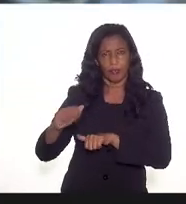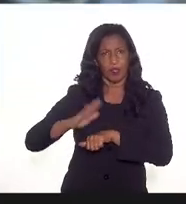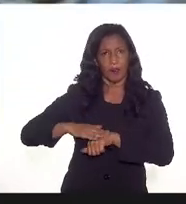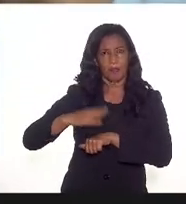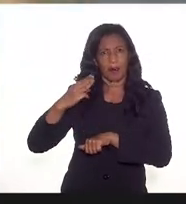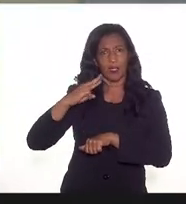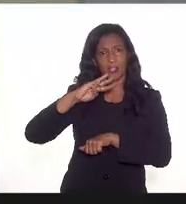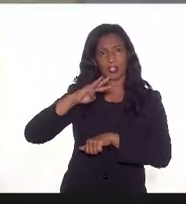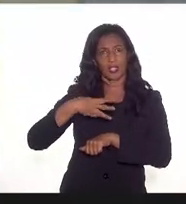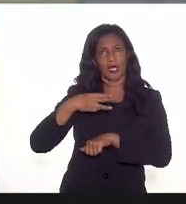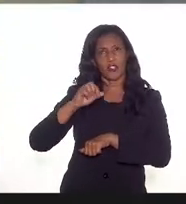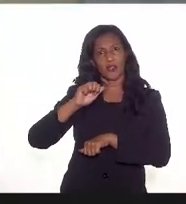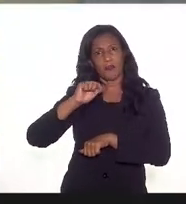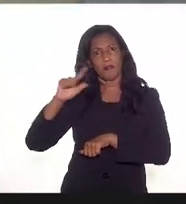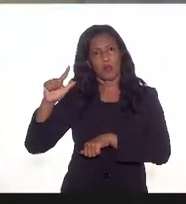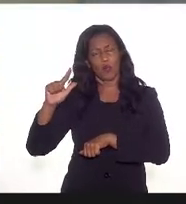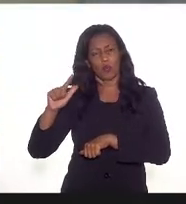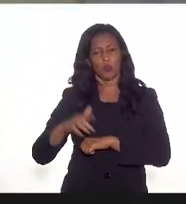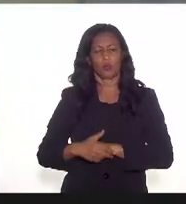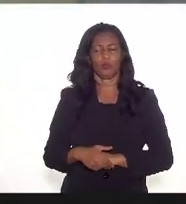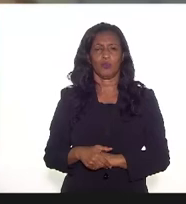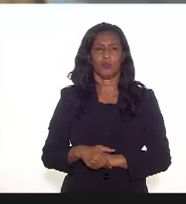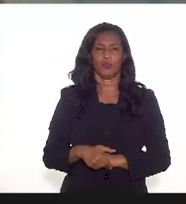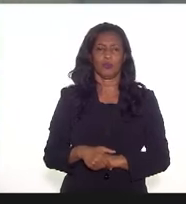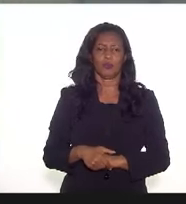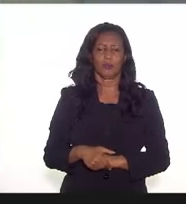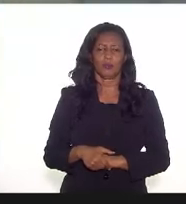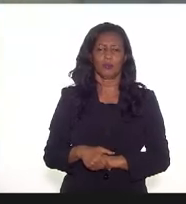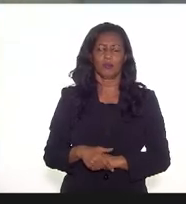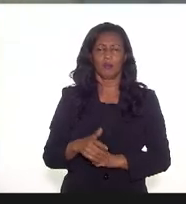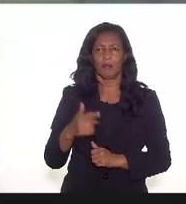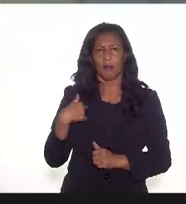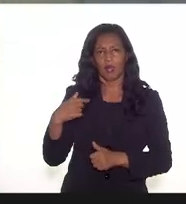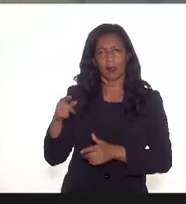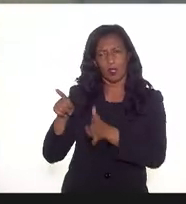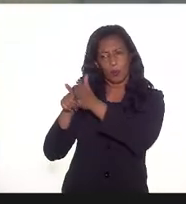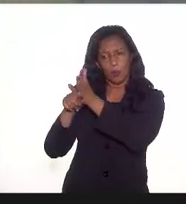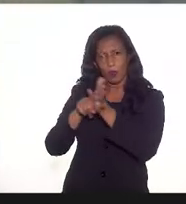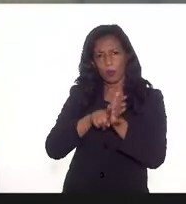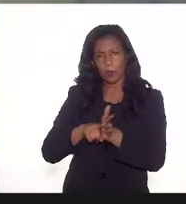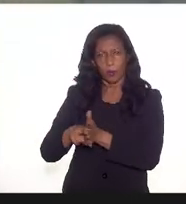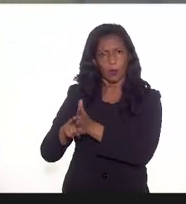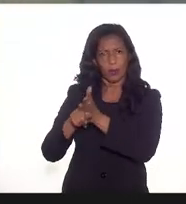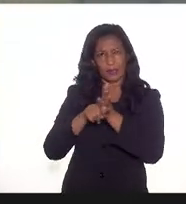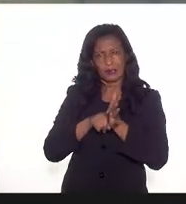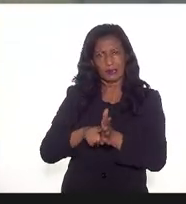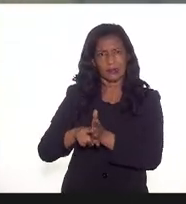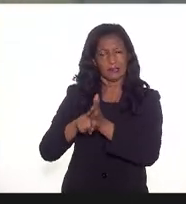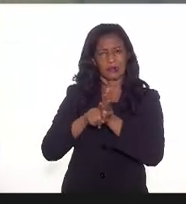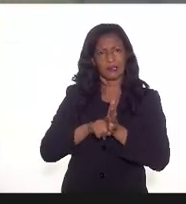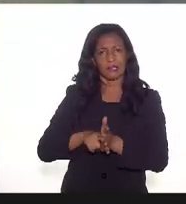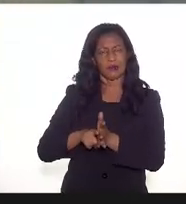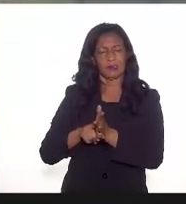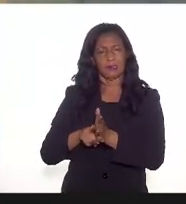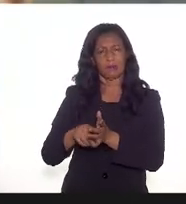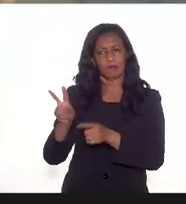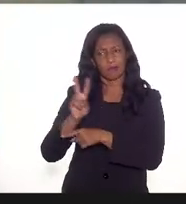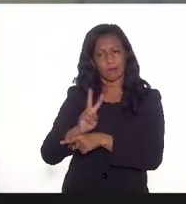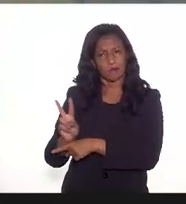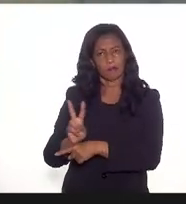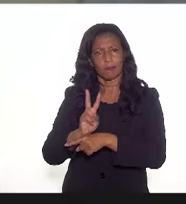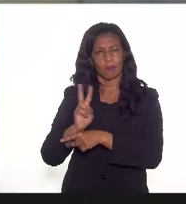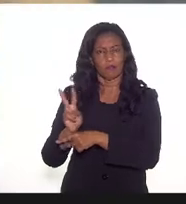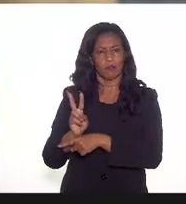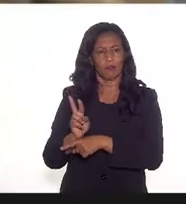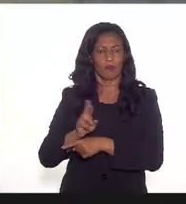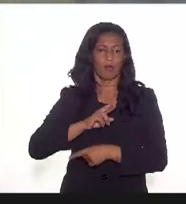mil procedimentos para serem monitorados semestralmente.